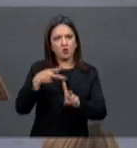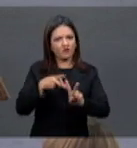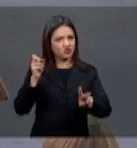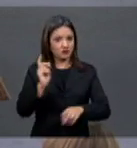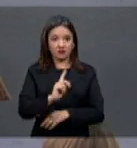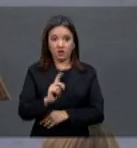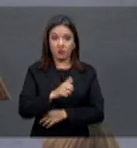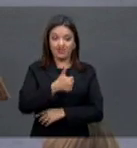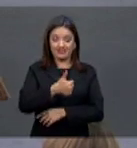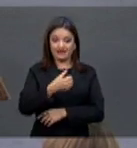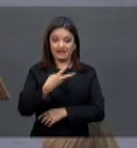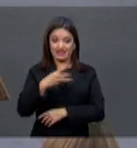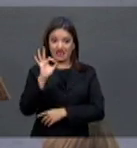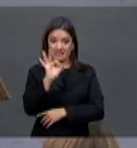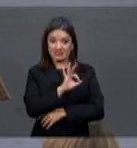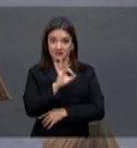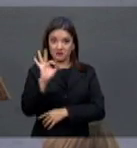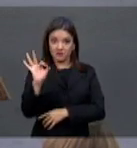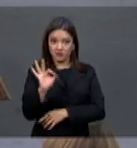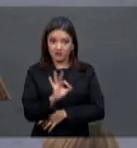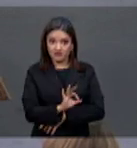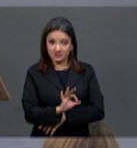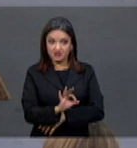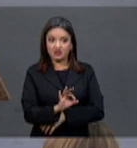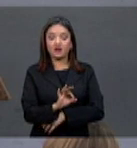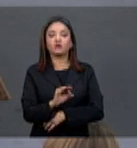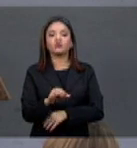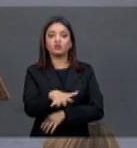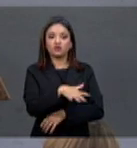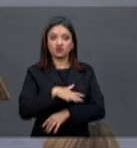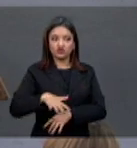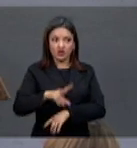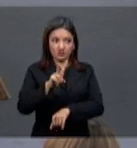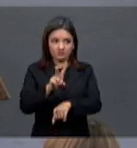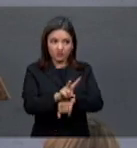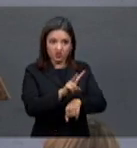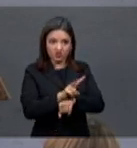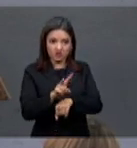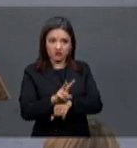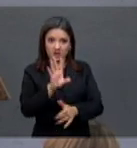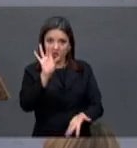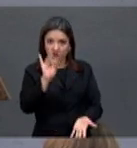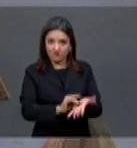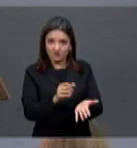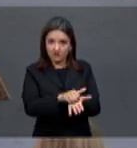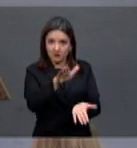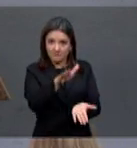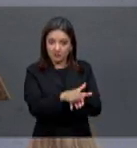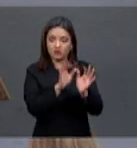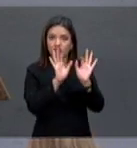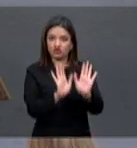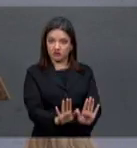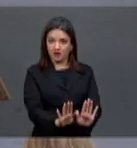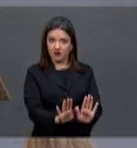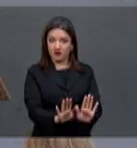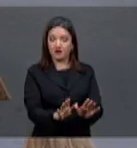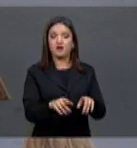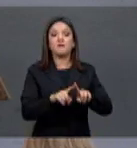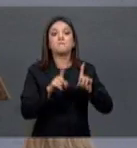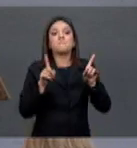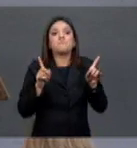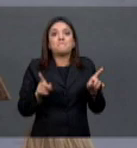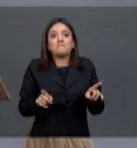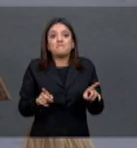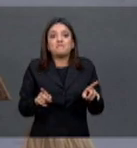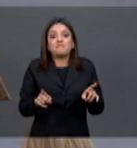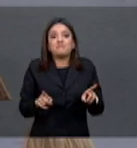13%, esse dado de porcentagem de terra demarcada, são de terras oficialmente já demarcadas, homologadas. Só